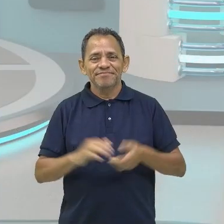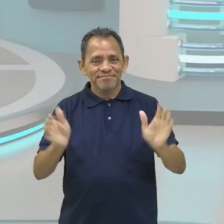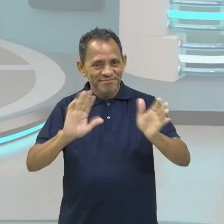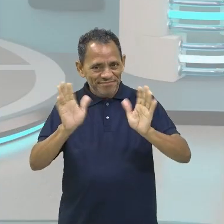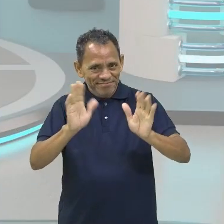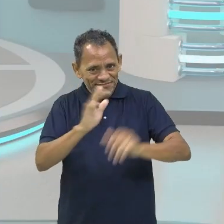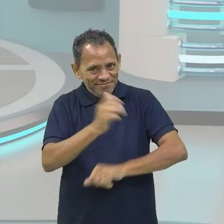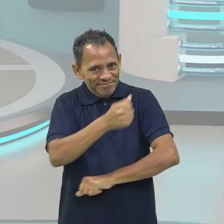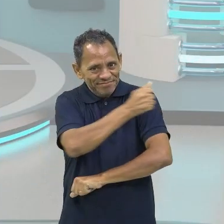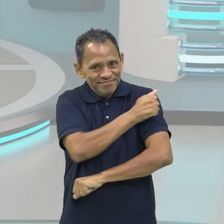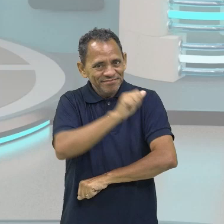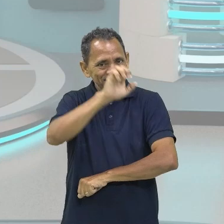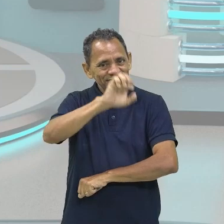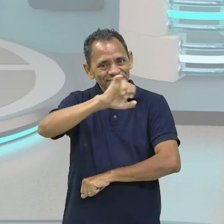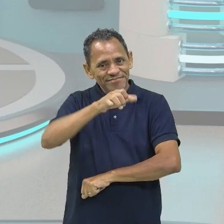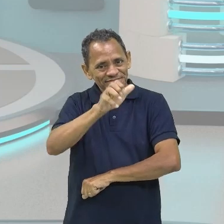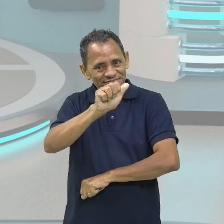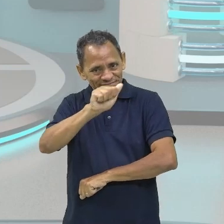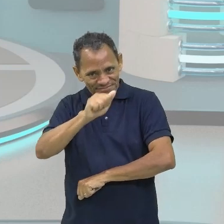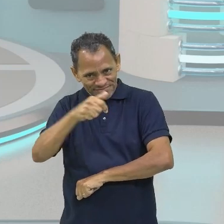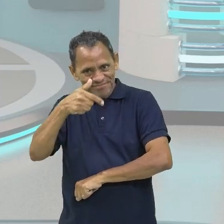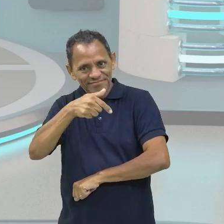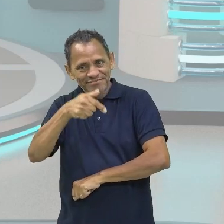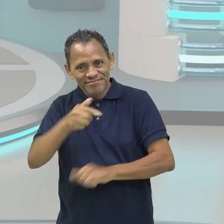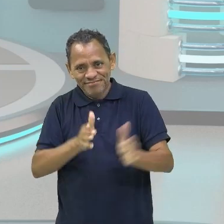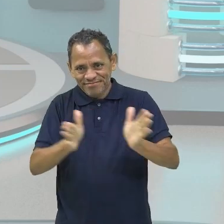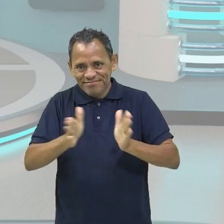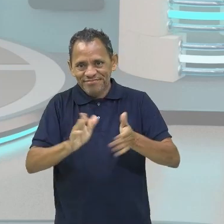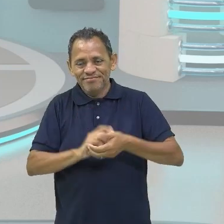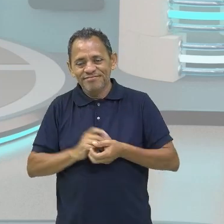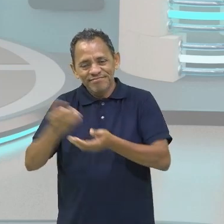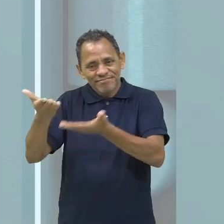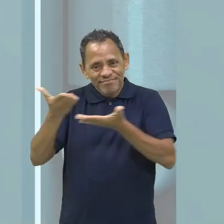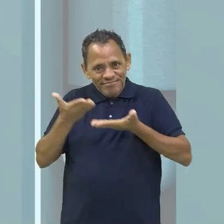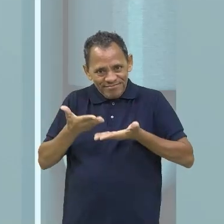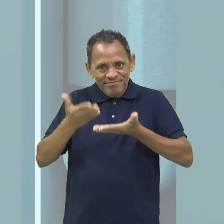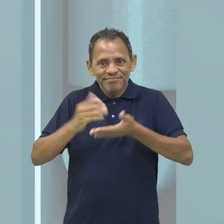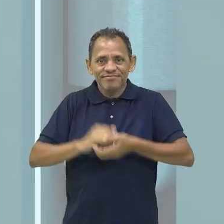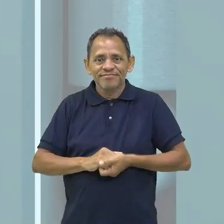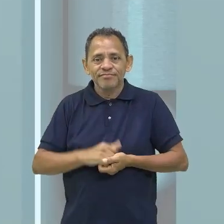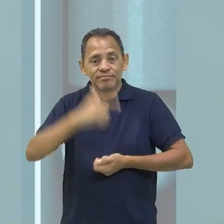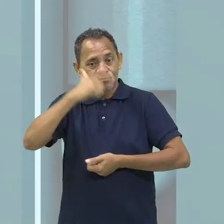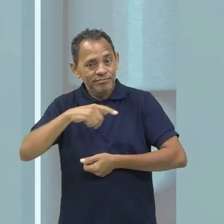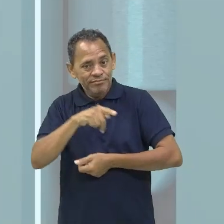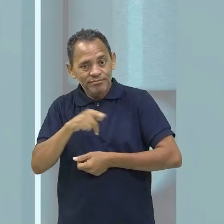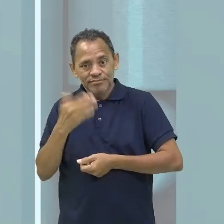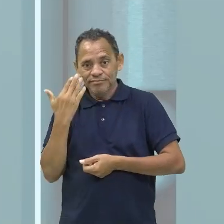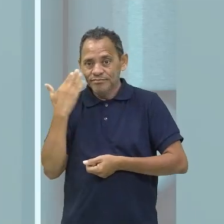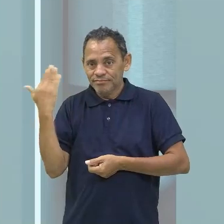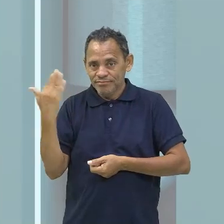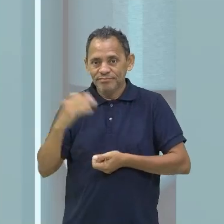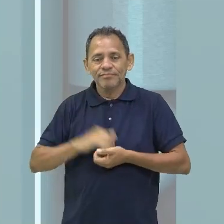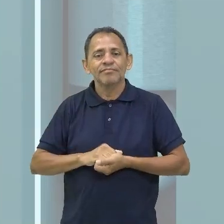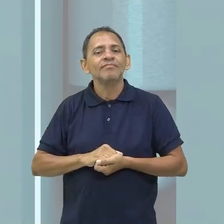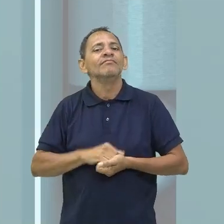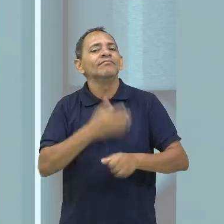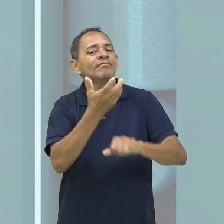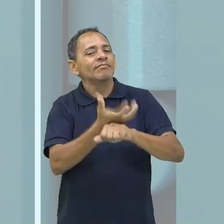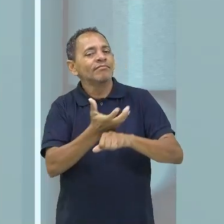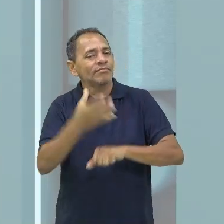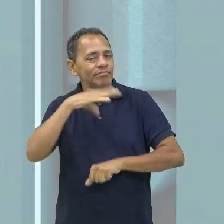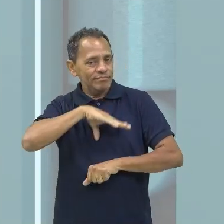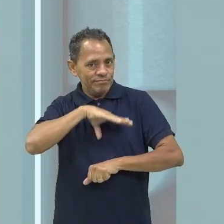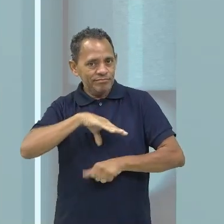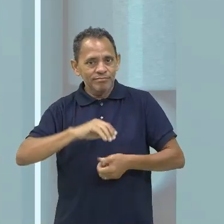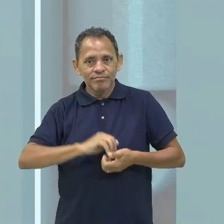estudantes da EJA, 7ª etapa, sejam todos muito bem-vindos. Eu sou a professora Joyce Martins, do componente curricular de